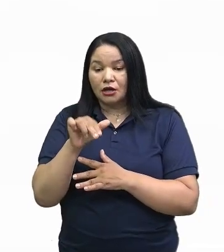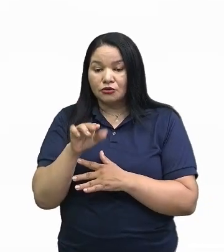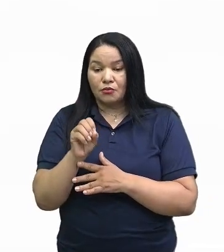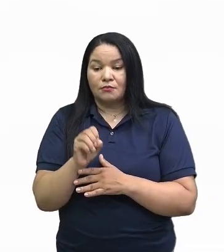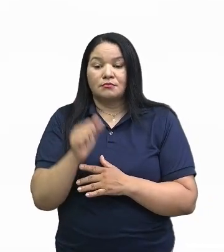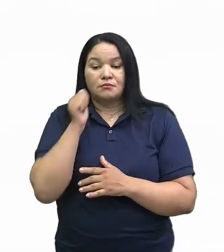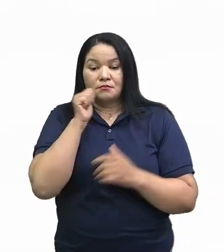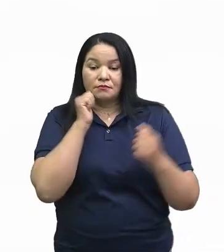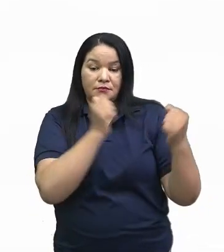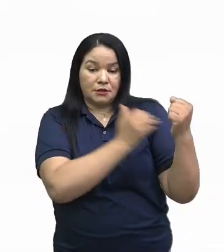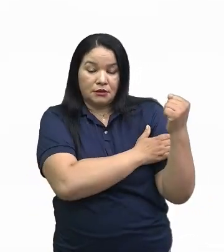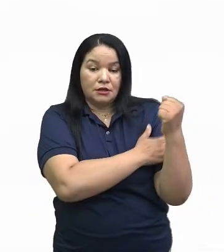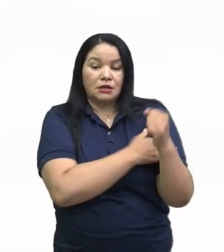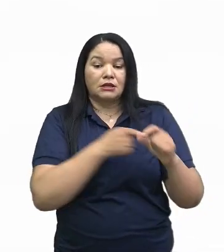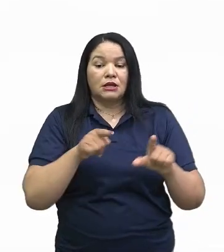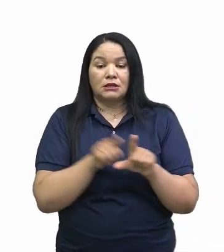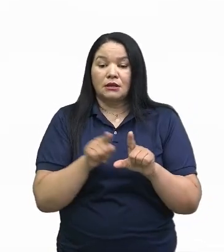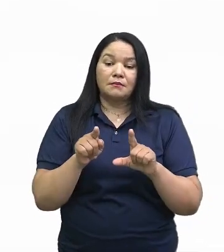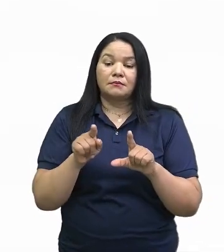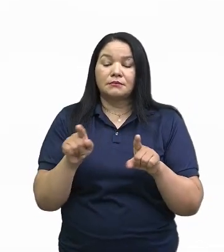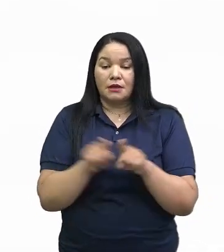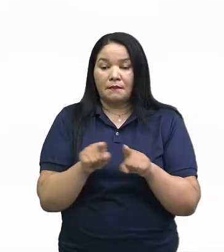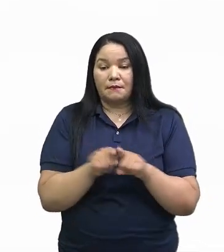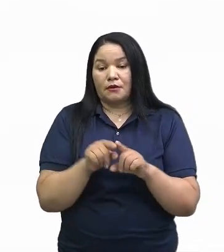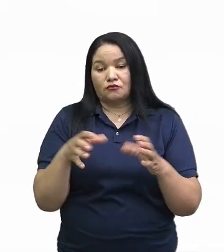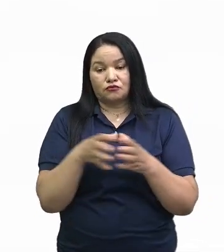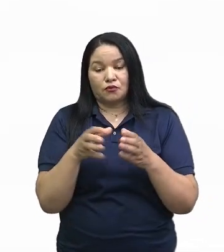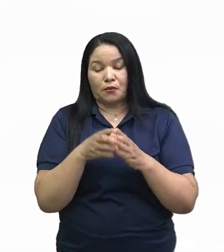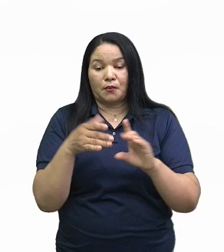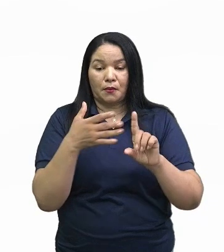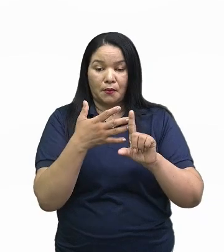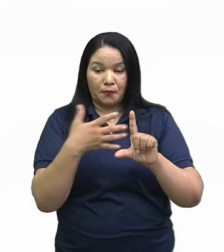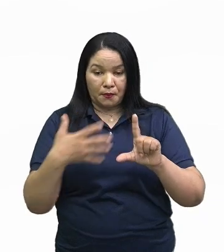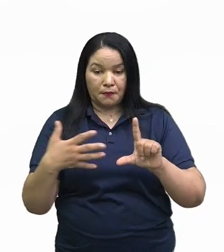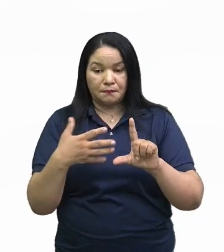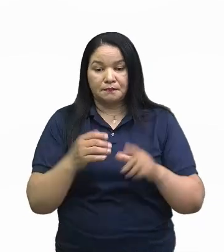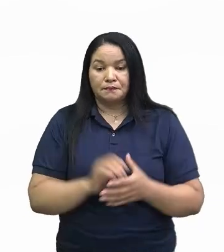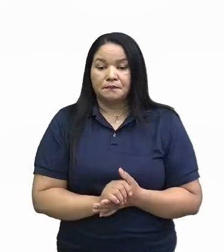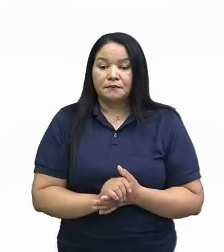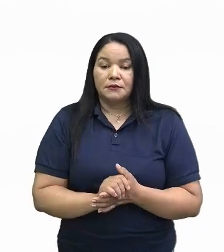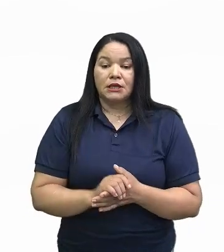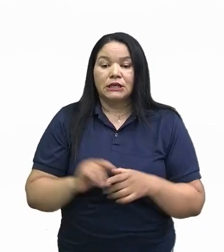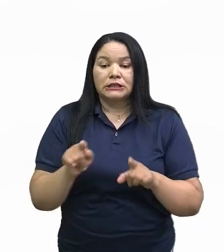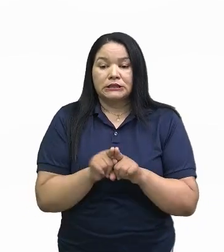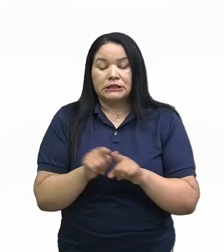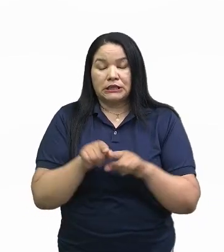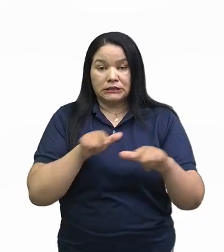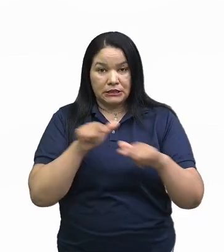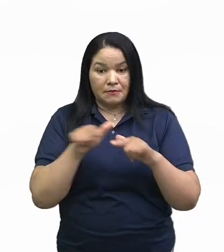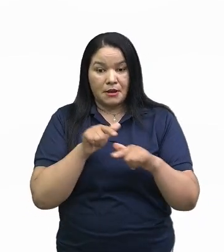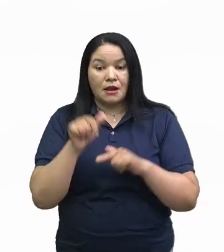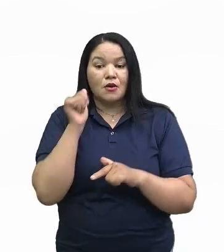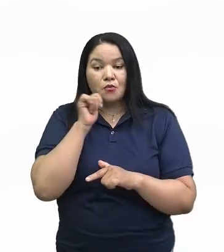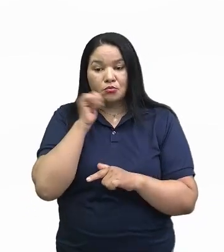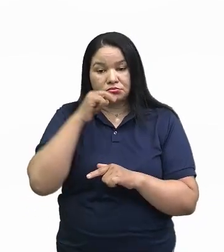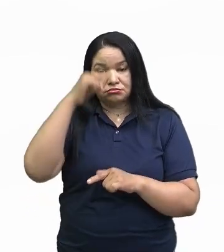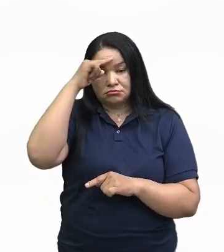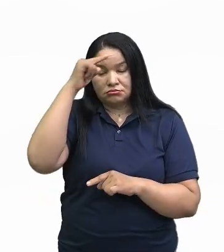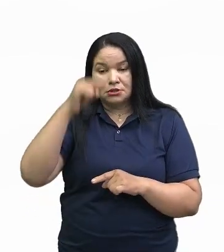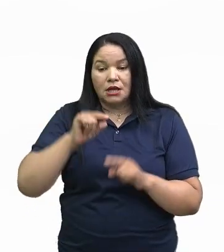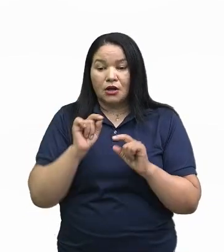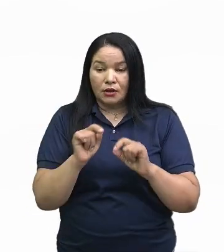movimento LGBT. O trabalho de Kahlo tem sido celebrado internacionalmente como emblemático das